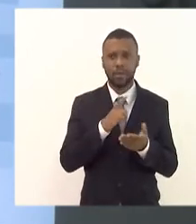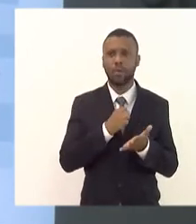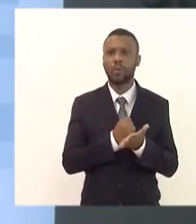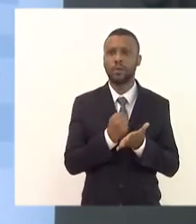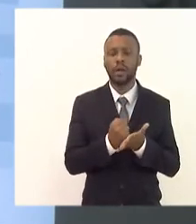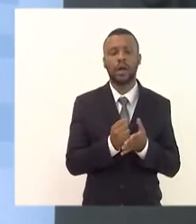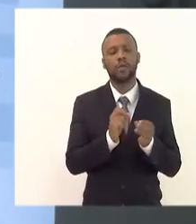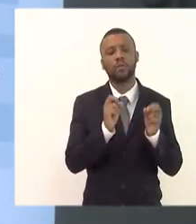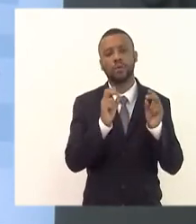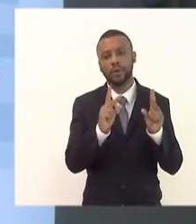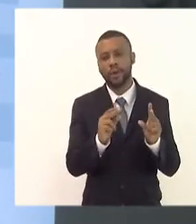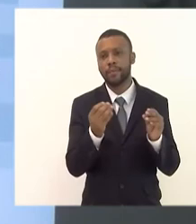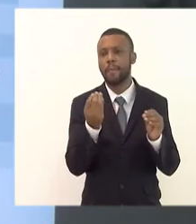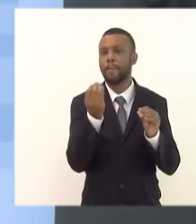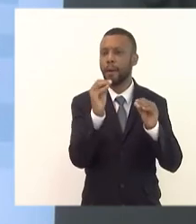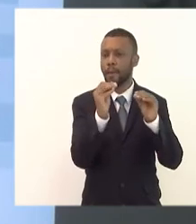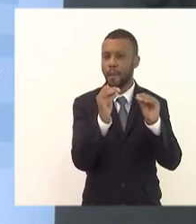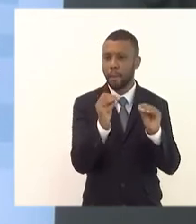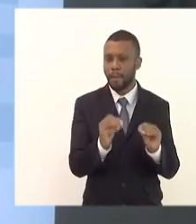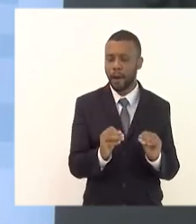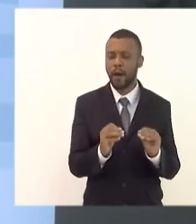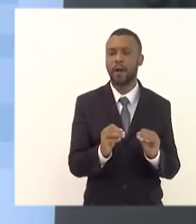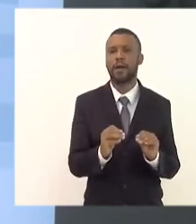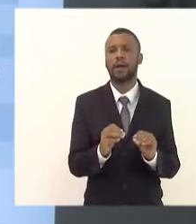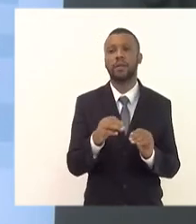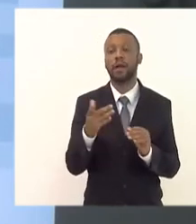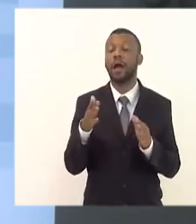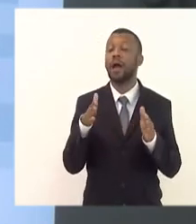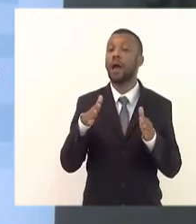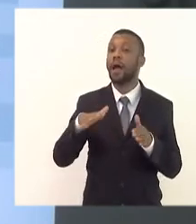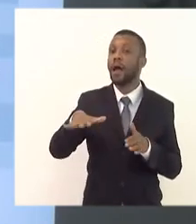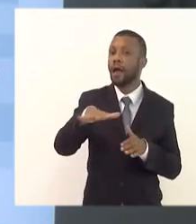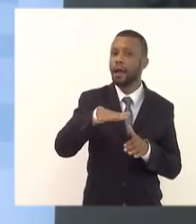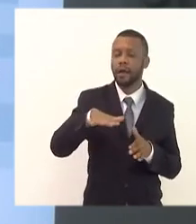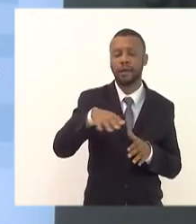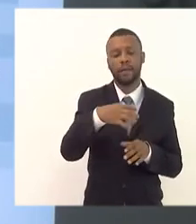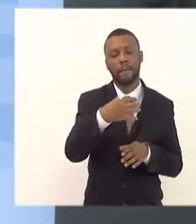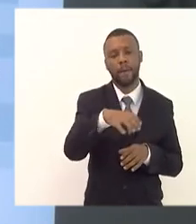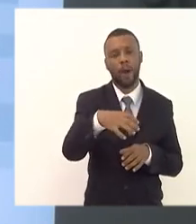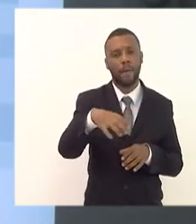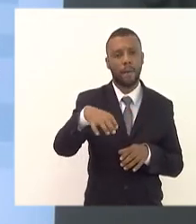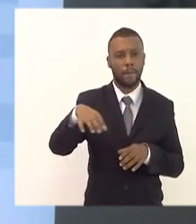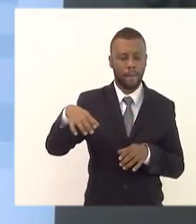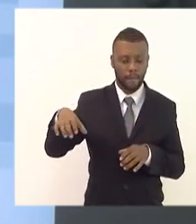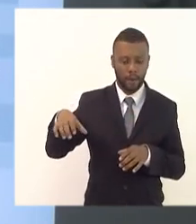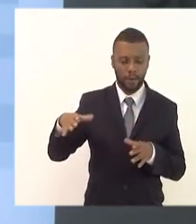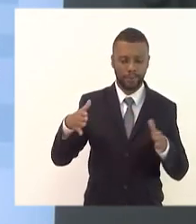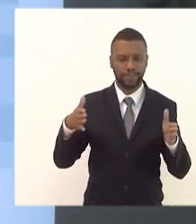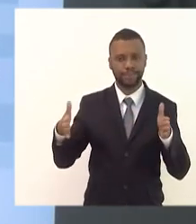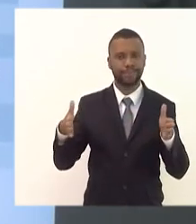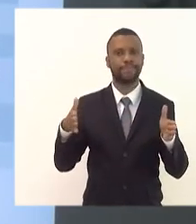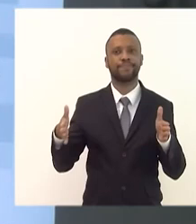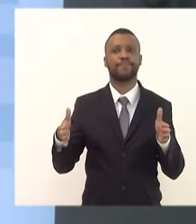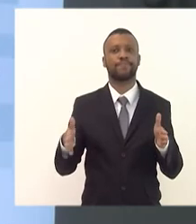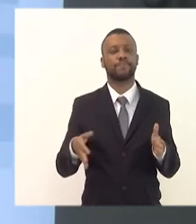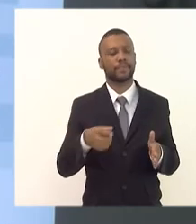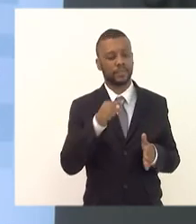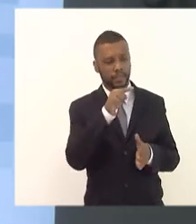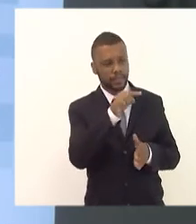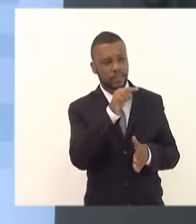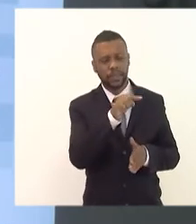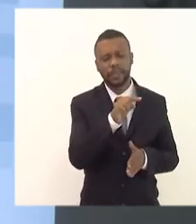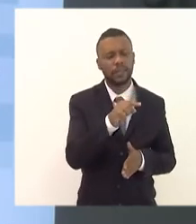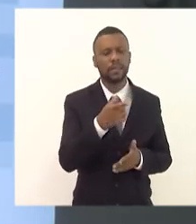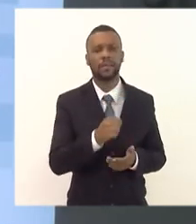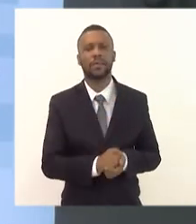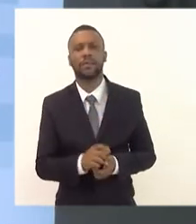bota onde quiser. Entre a região hidrográfica. Quê? Entre os dados da região hidrográficas. Então,